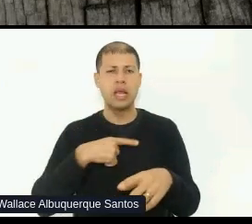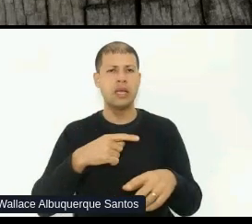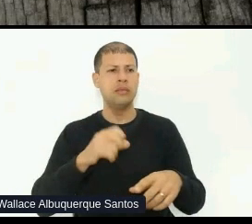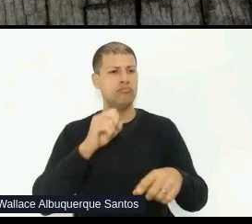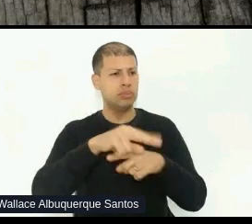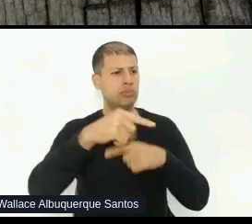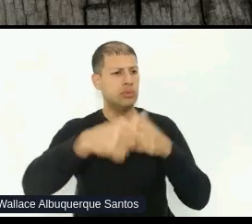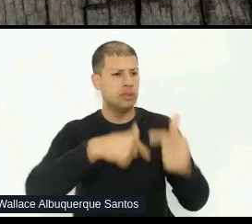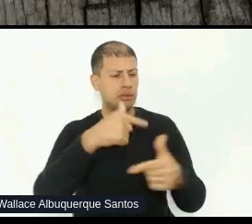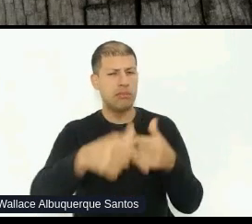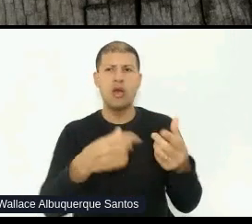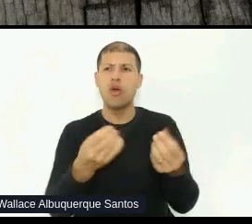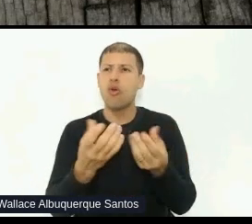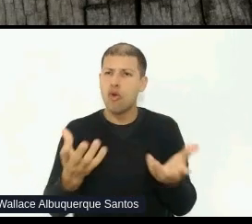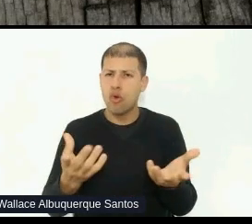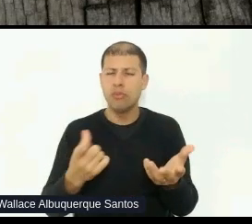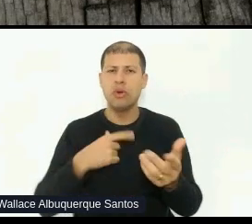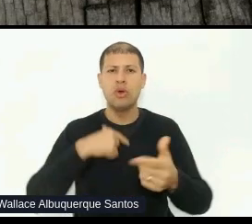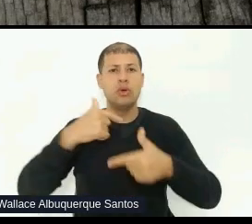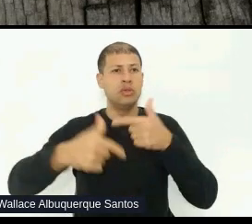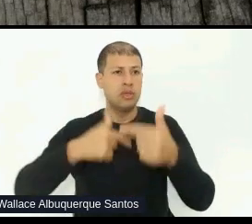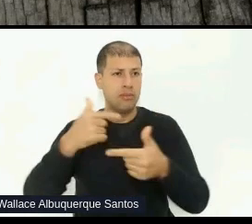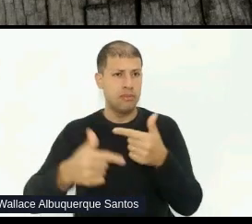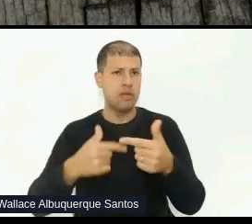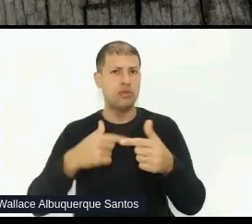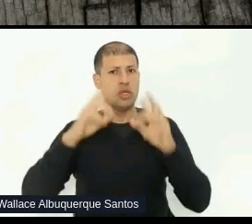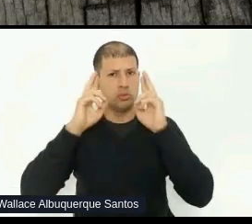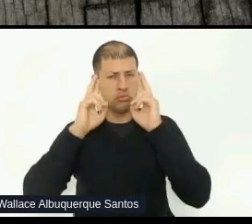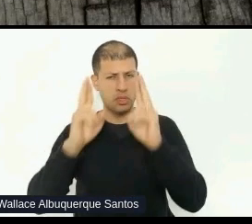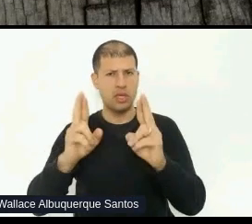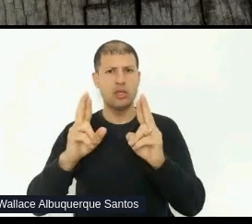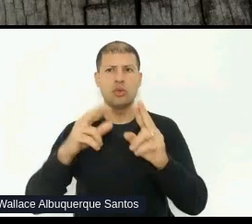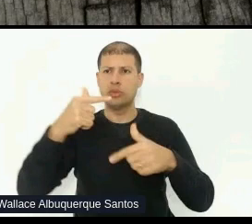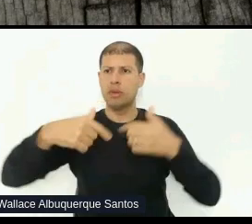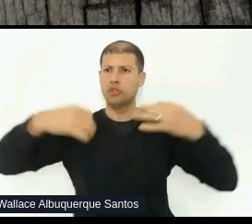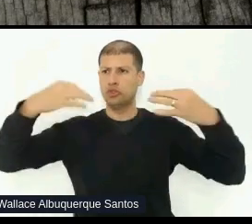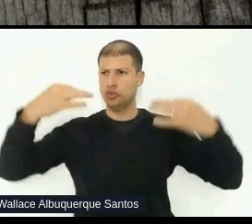educação de qualidade, a um trabalho de respeito, a um trabalho digno, né?